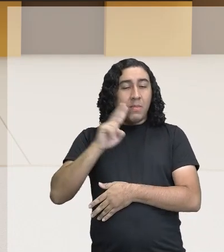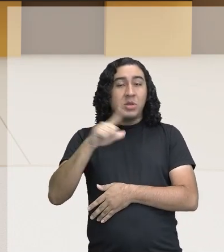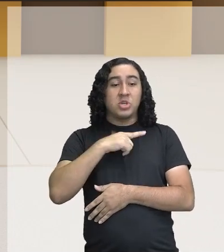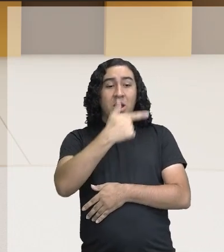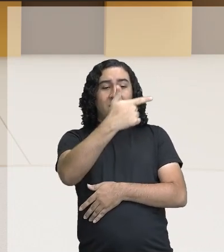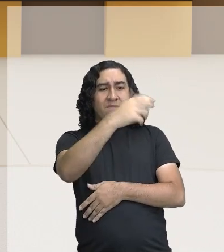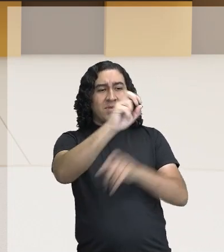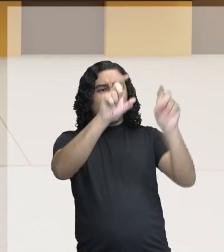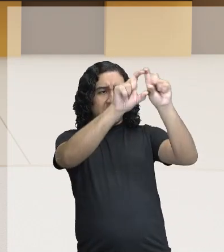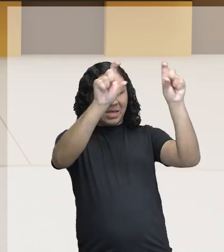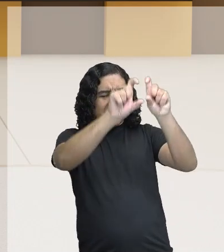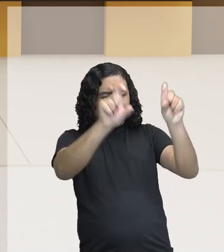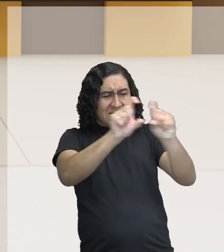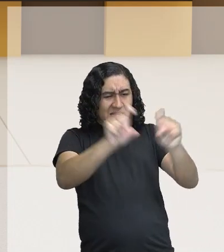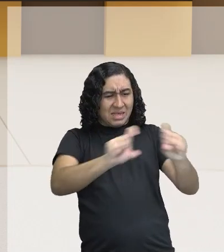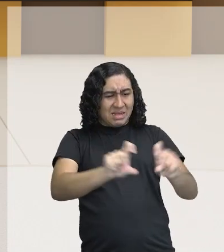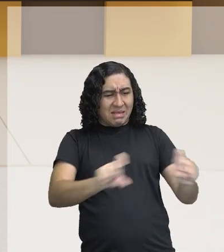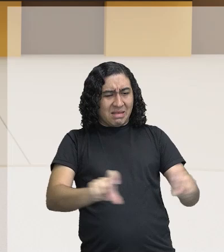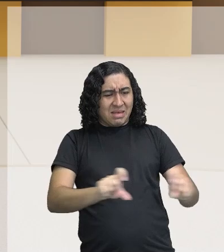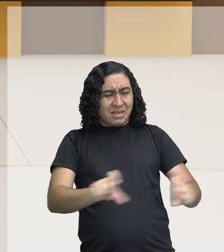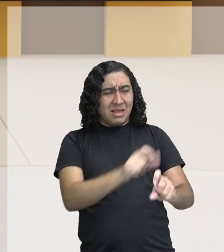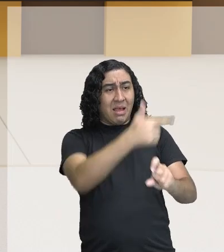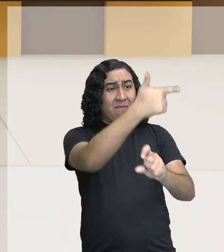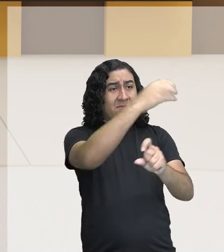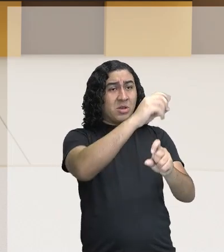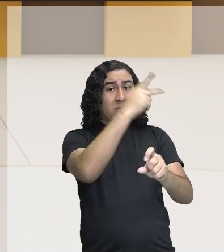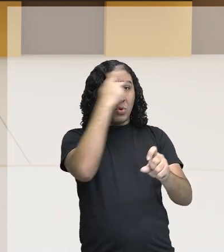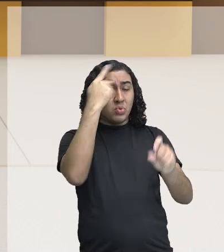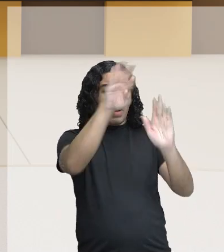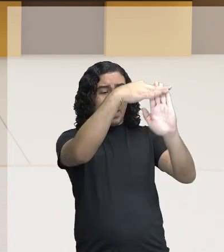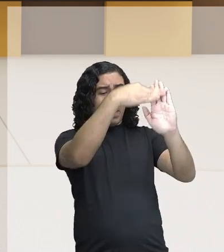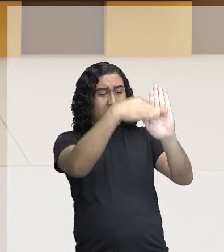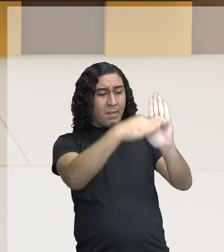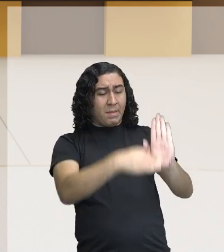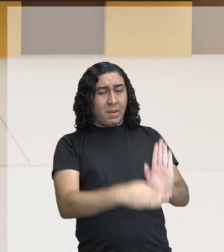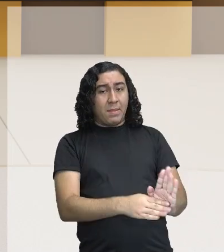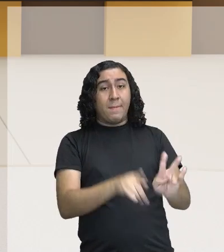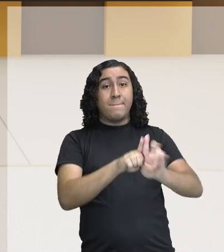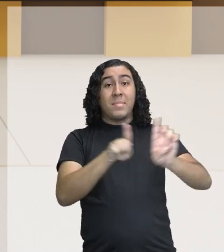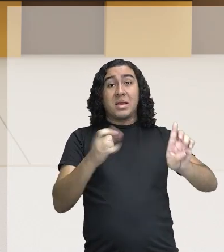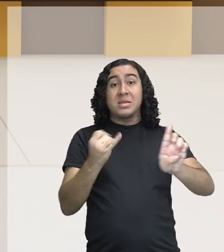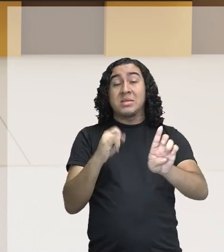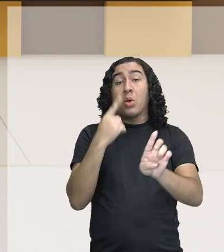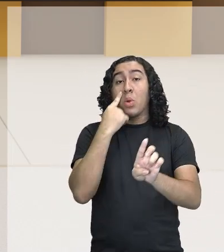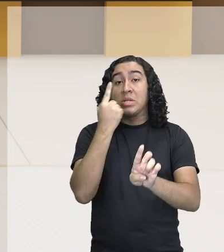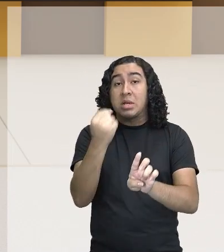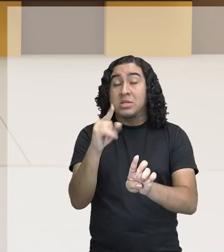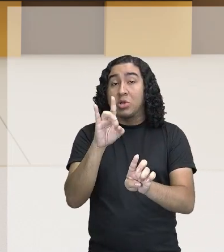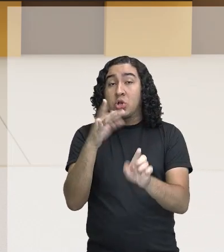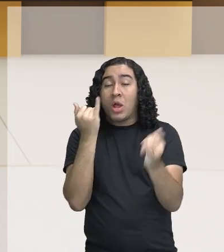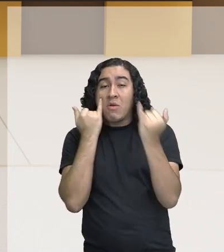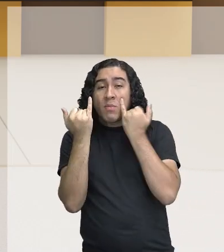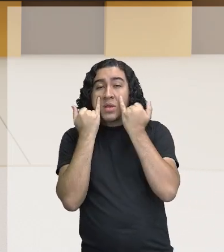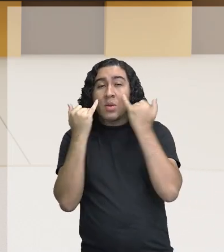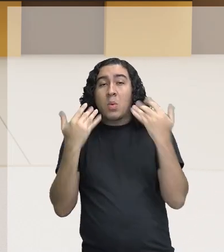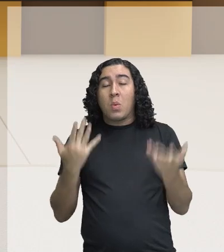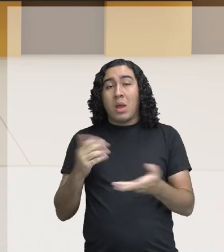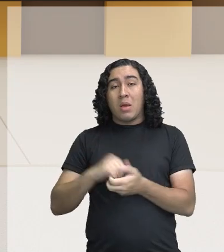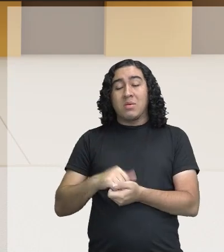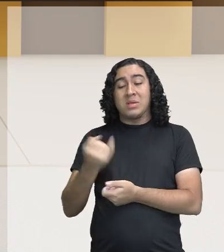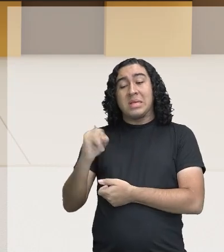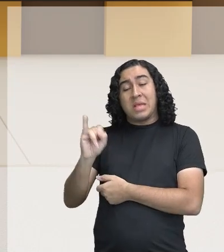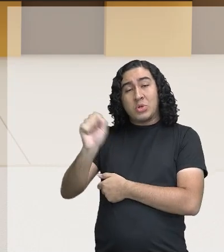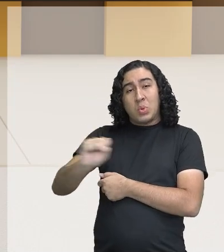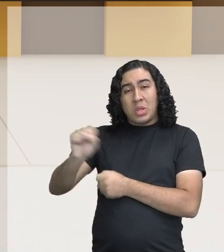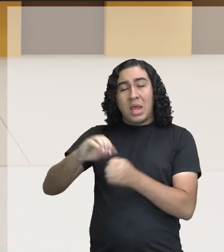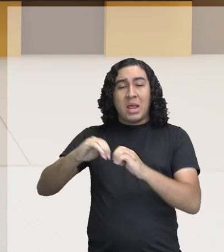as características das 20 pessoas. Mas se a gente está interessado só na variável estado civil, que são 4,